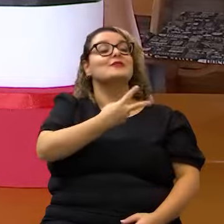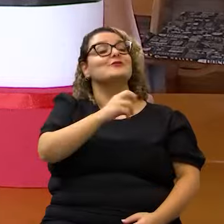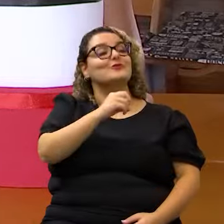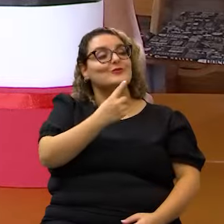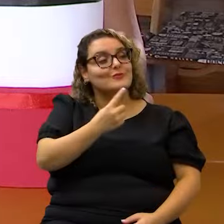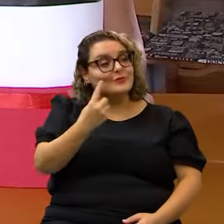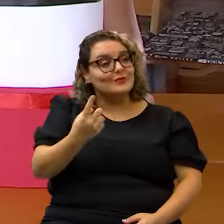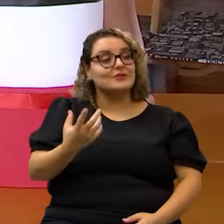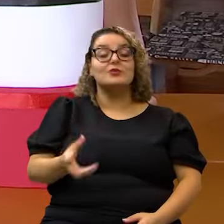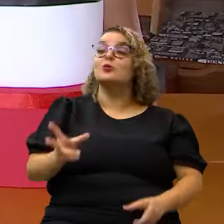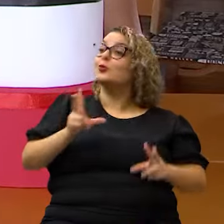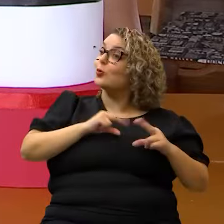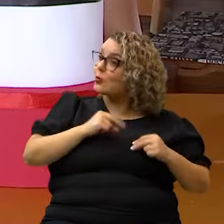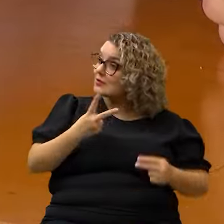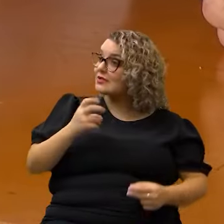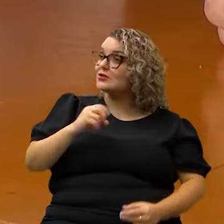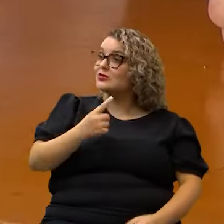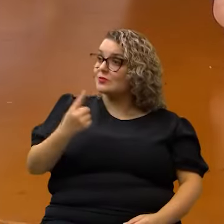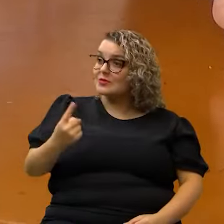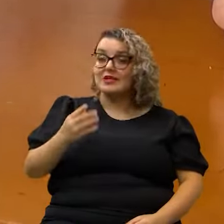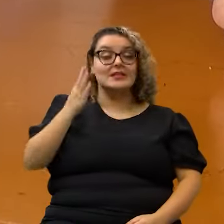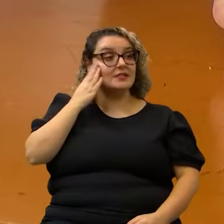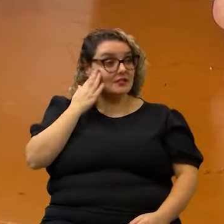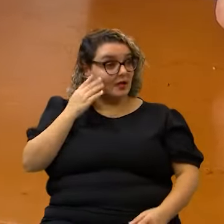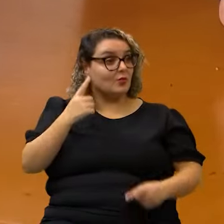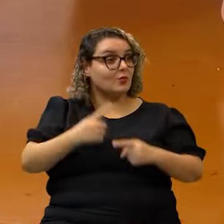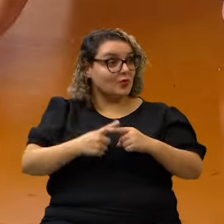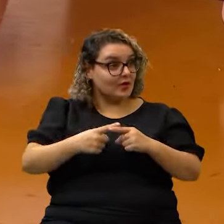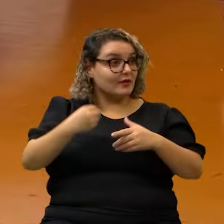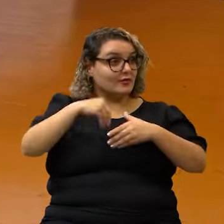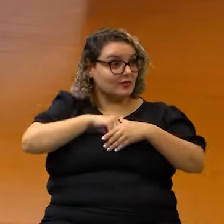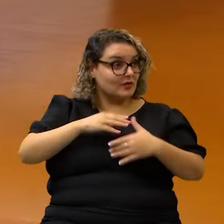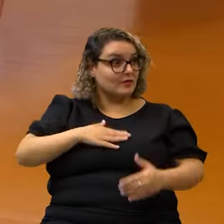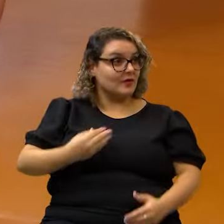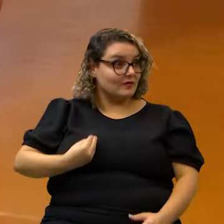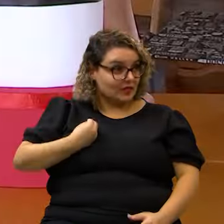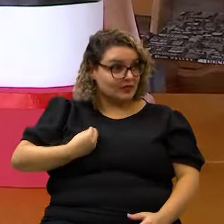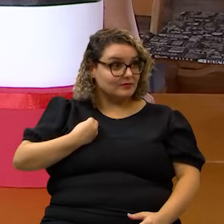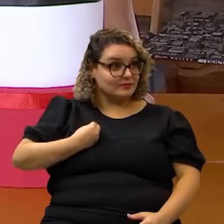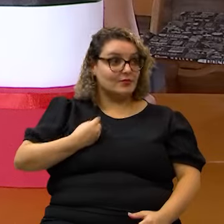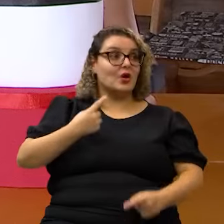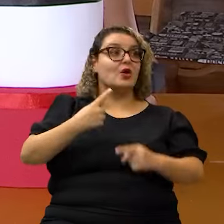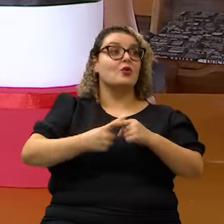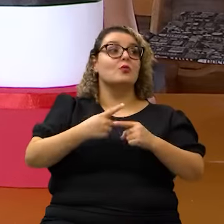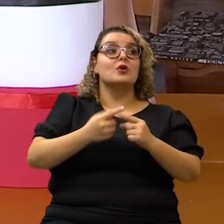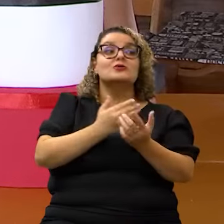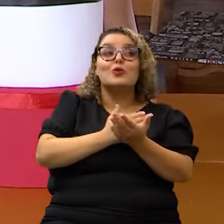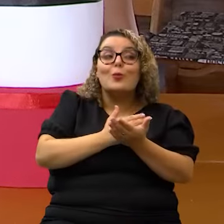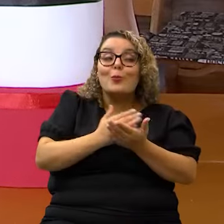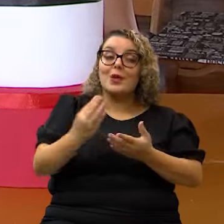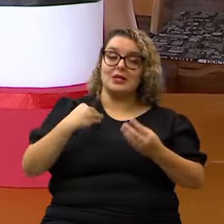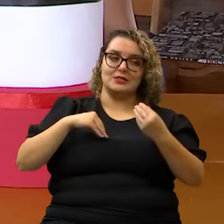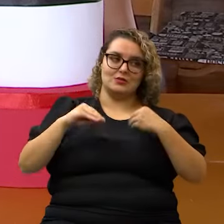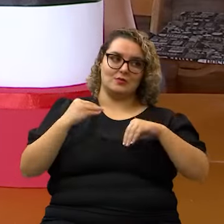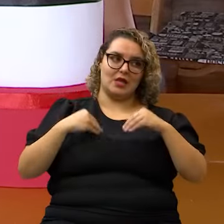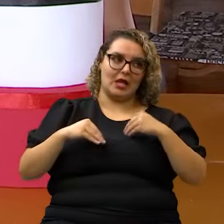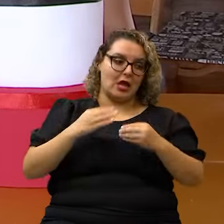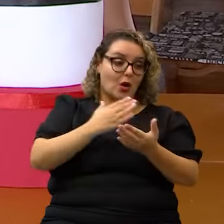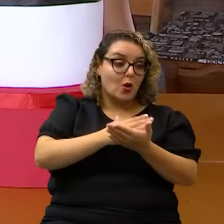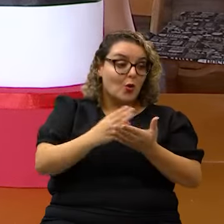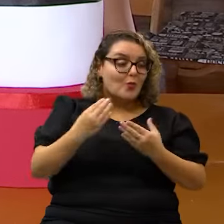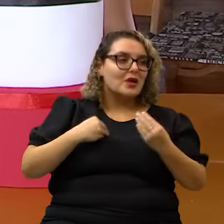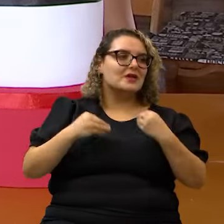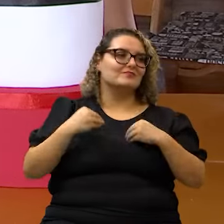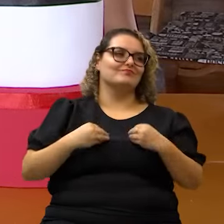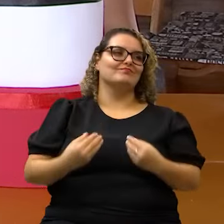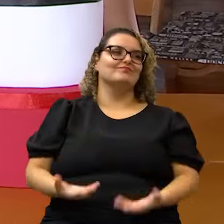Desde 2011 fazendo artesanato. E sabe por que esse artesanato entrou na minha vida? Por causa do início de uma depressão. O